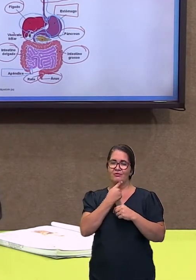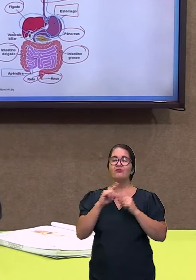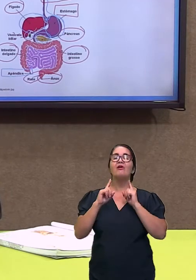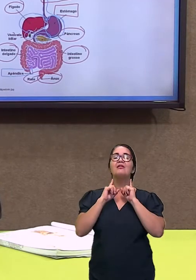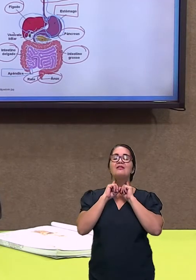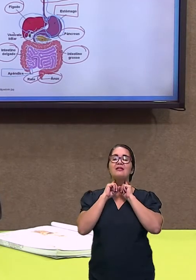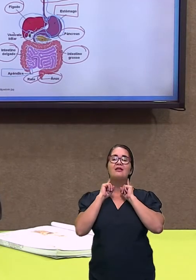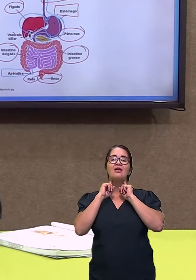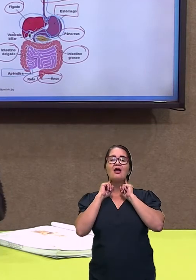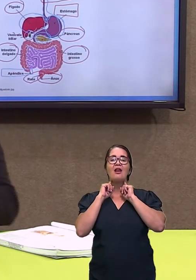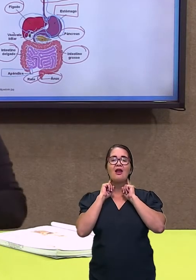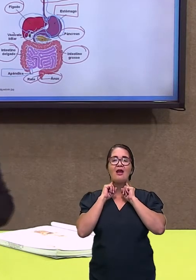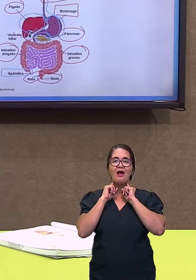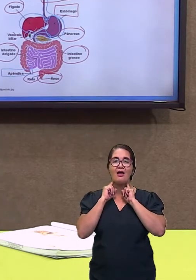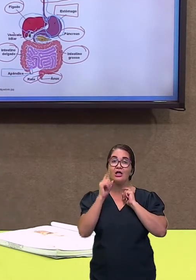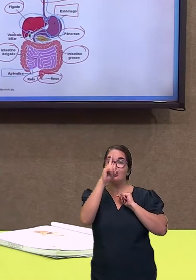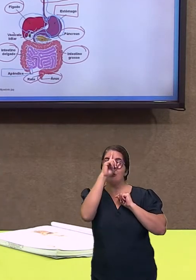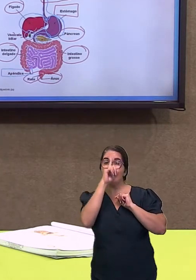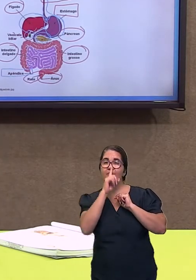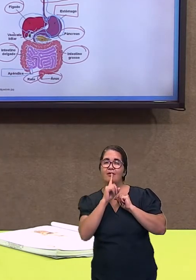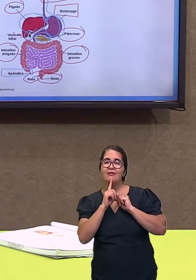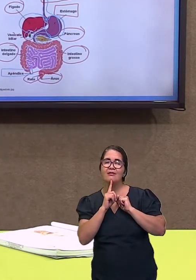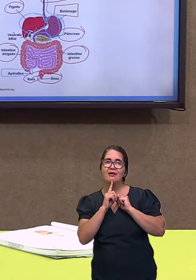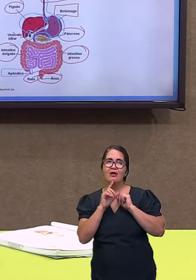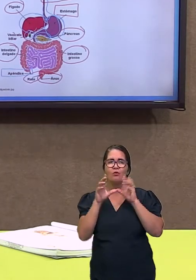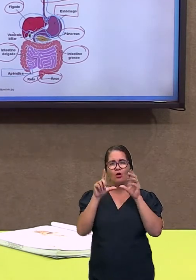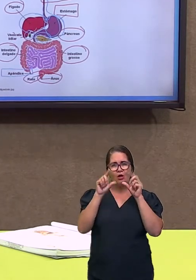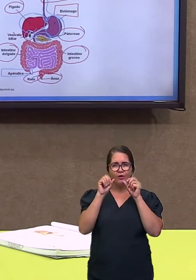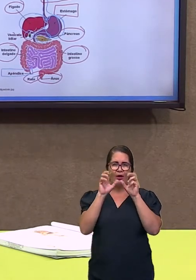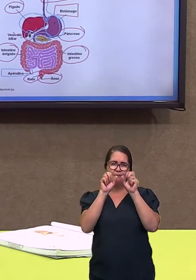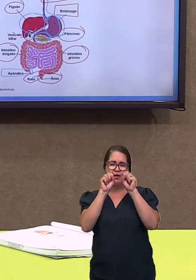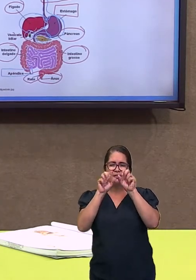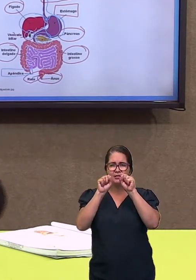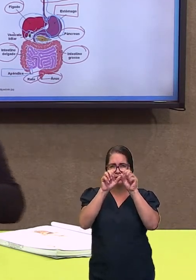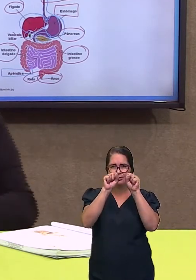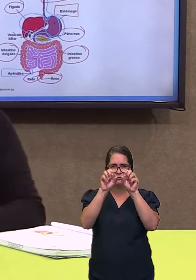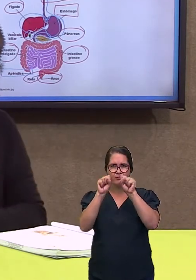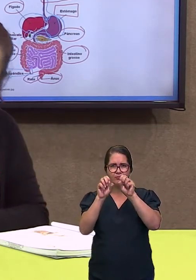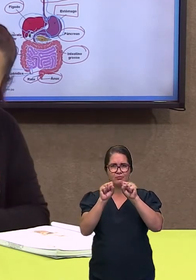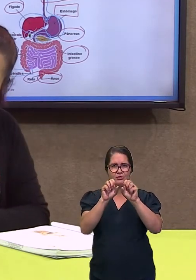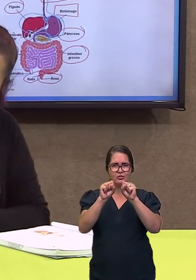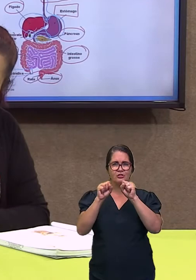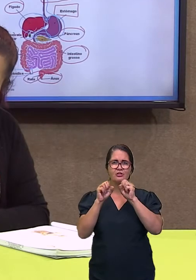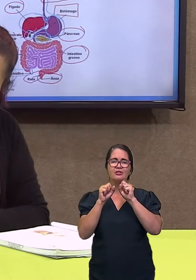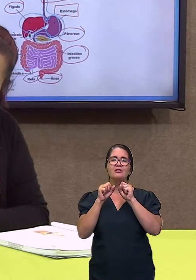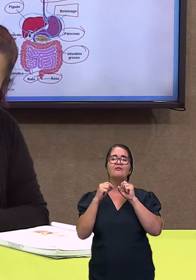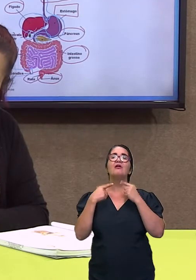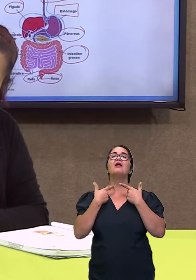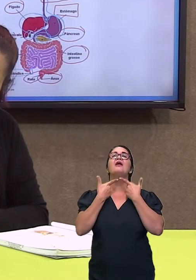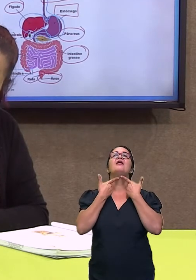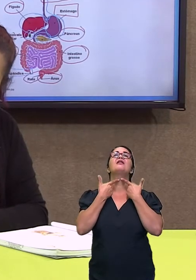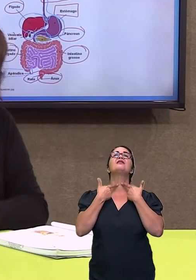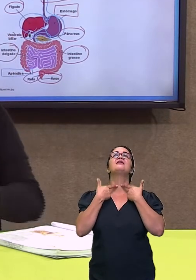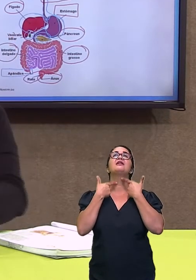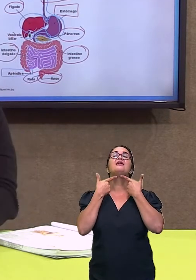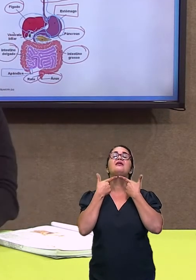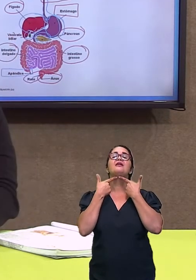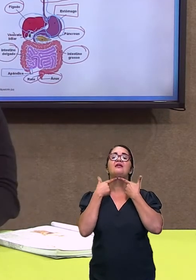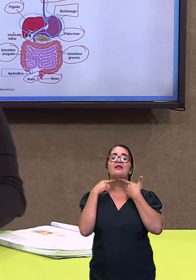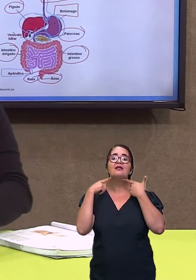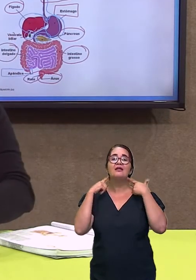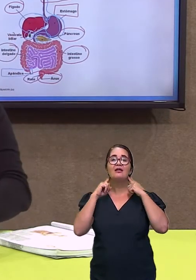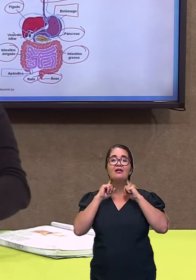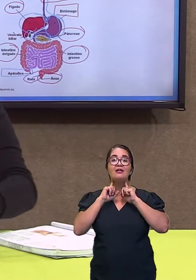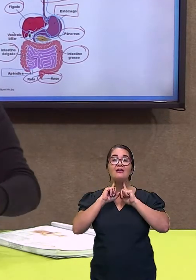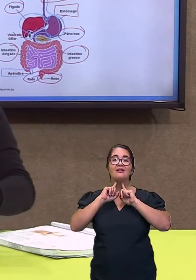palato, né? Atrás aqui. E nós temos também embaixo da língua. Se elas estão abaixo da